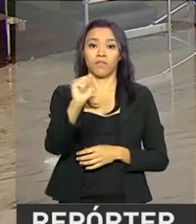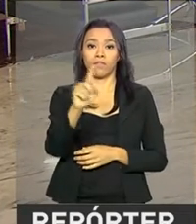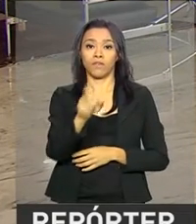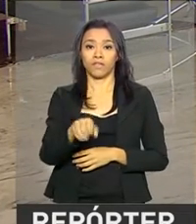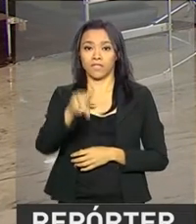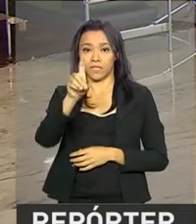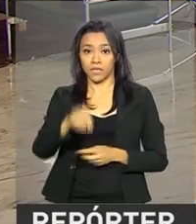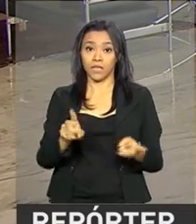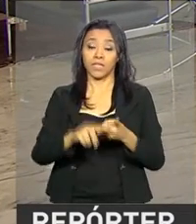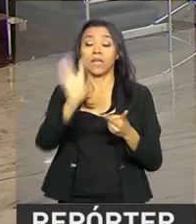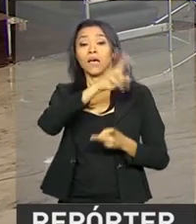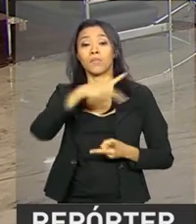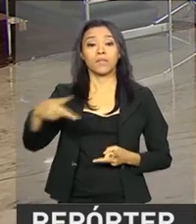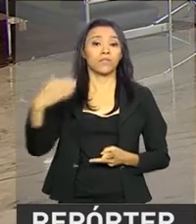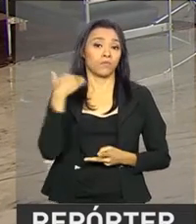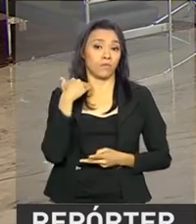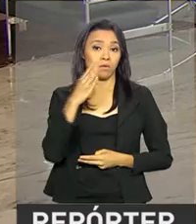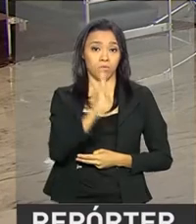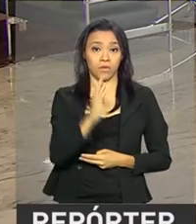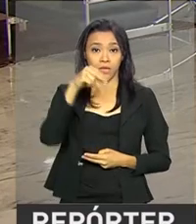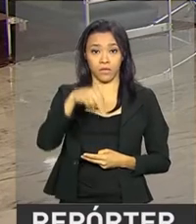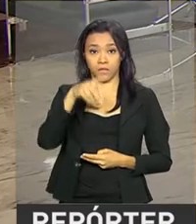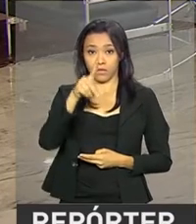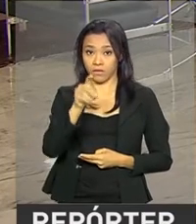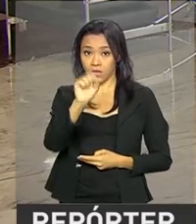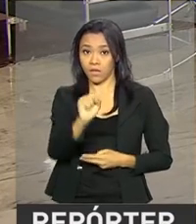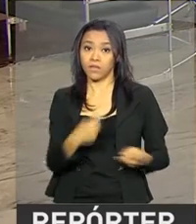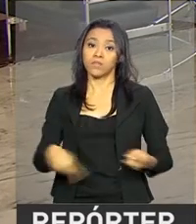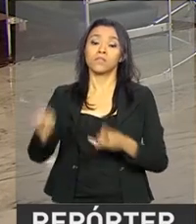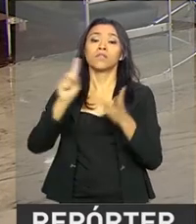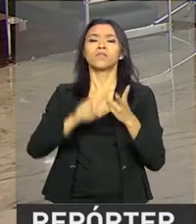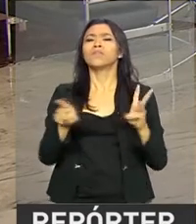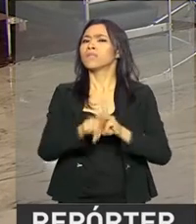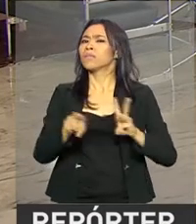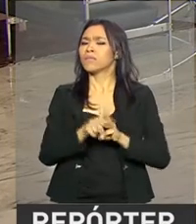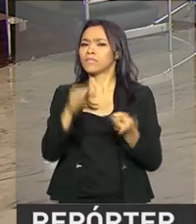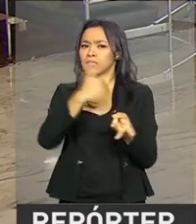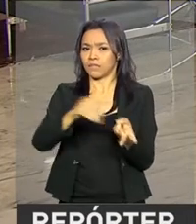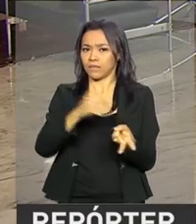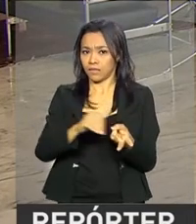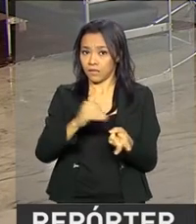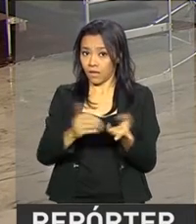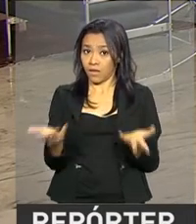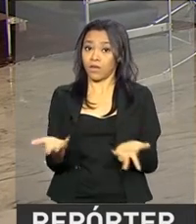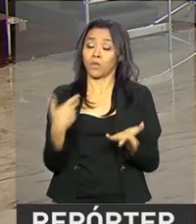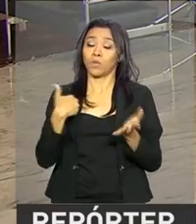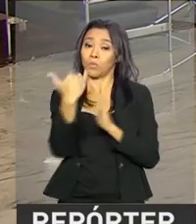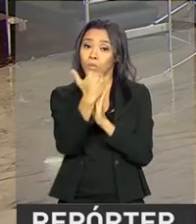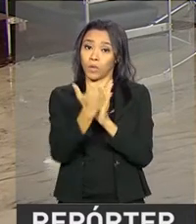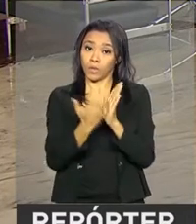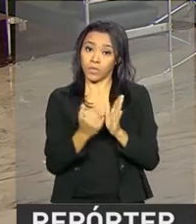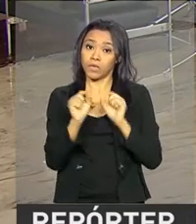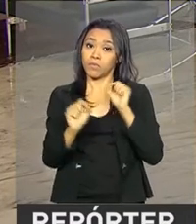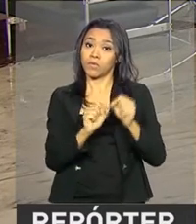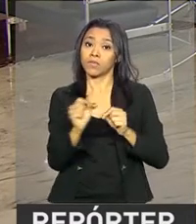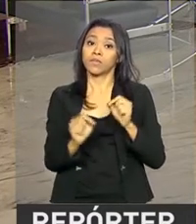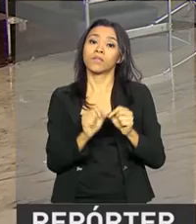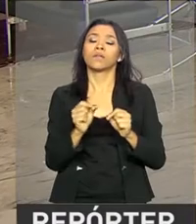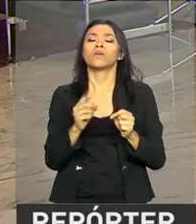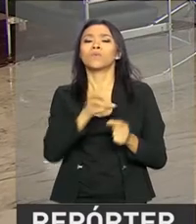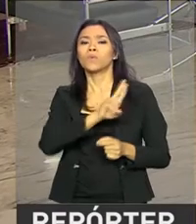do bnds maria silvia bastos marques e também o secretário executivo do programa de parcerias de investimento